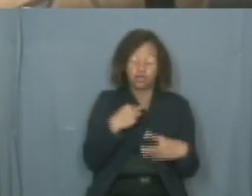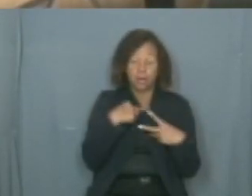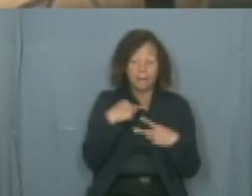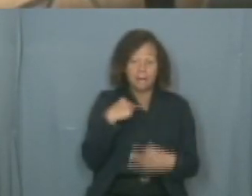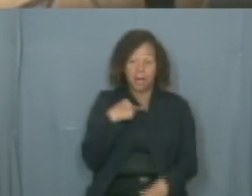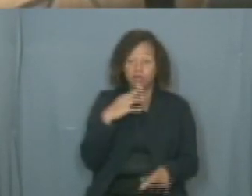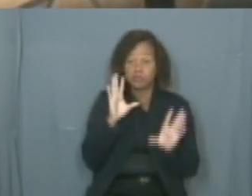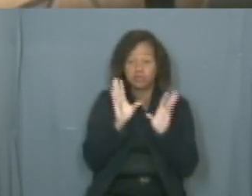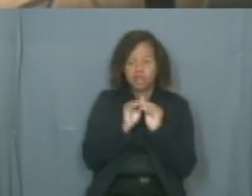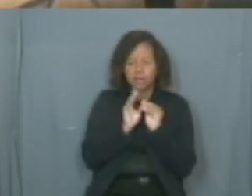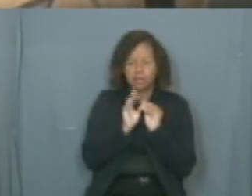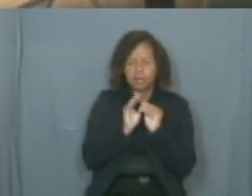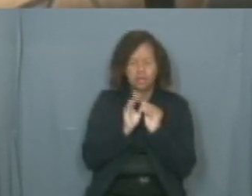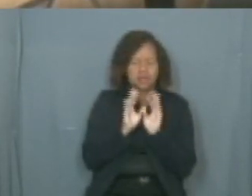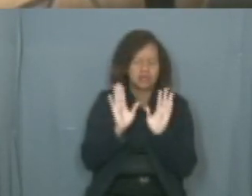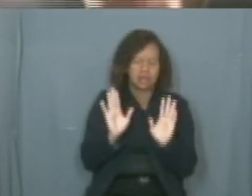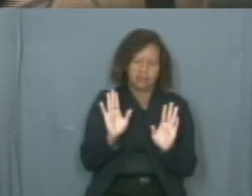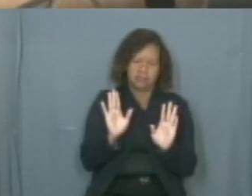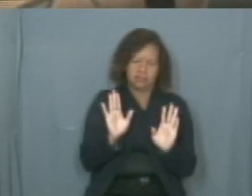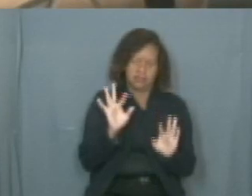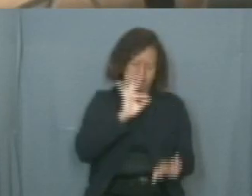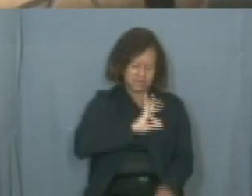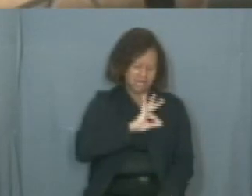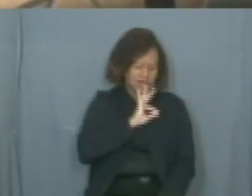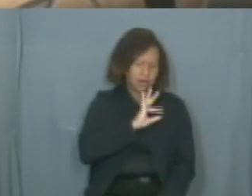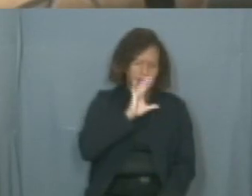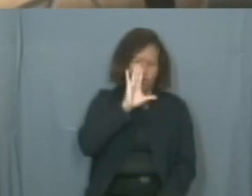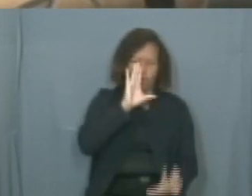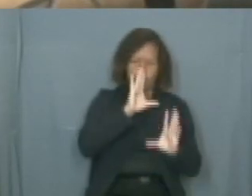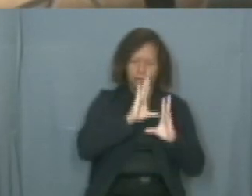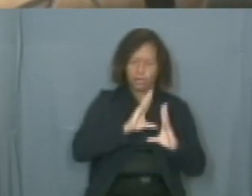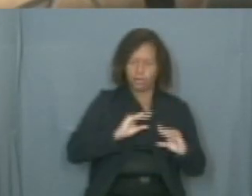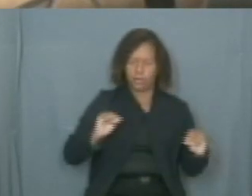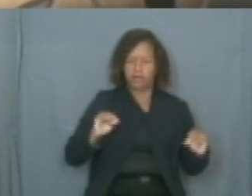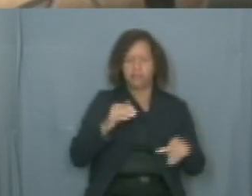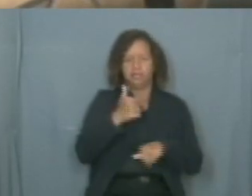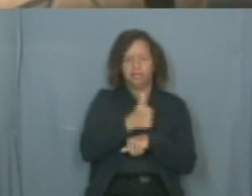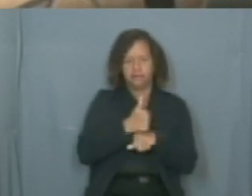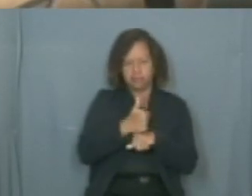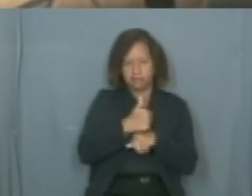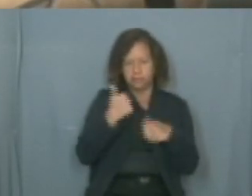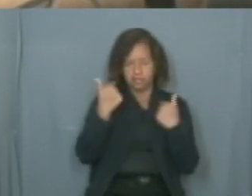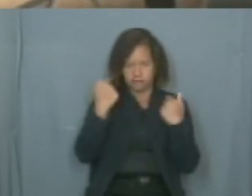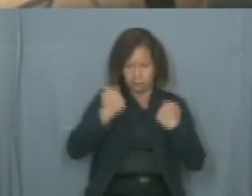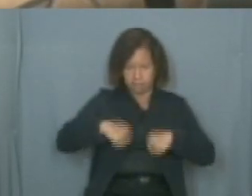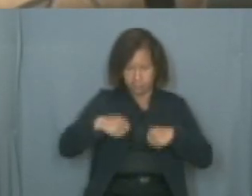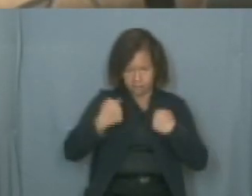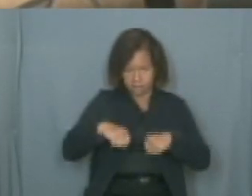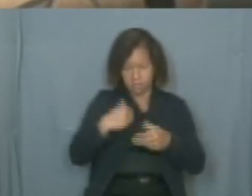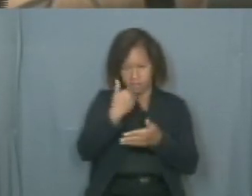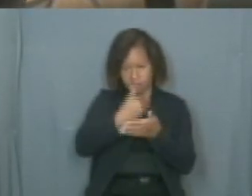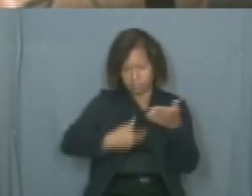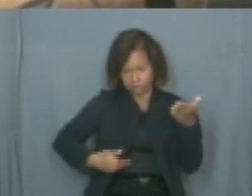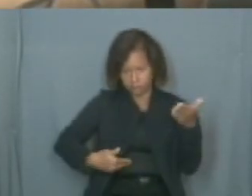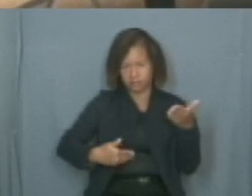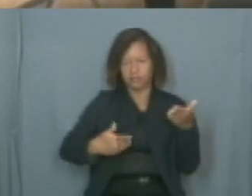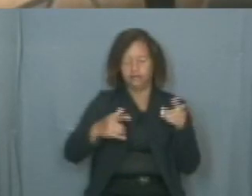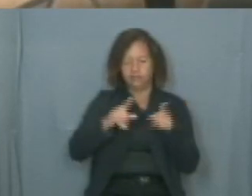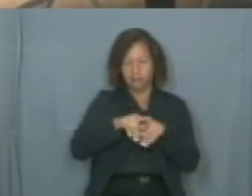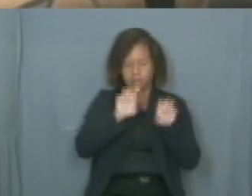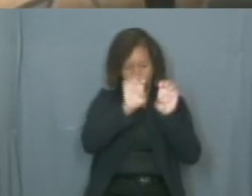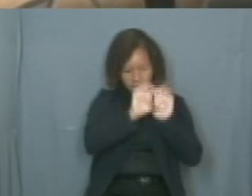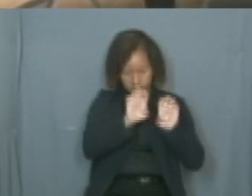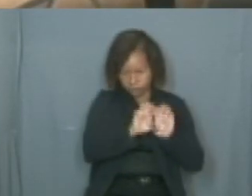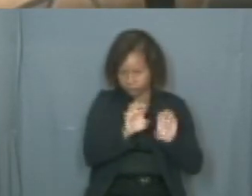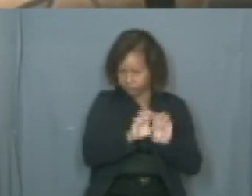que hoje existe na rede. É salário defasado, é profissional que precisa ser contratado, é